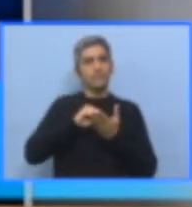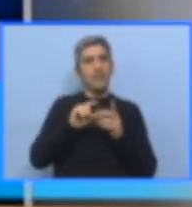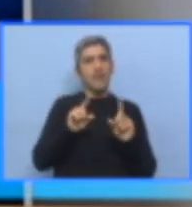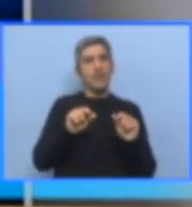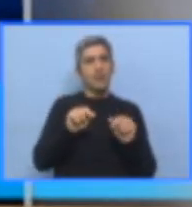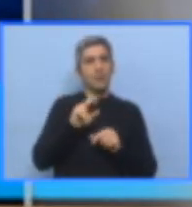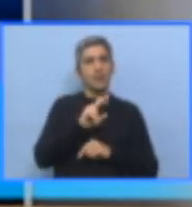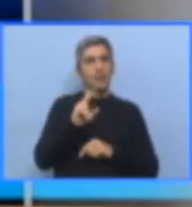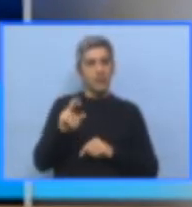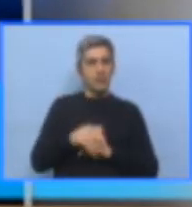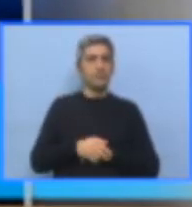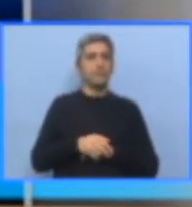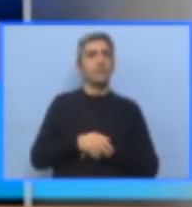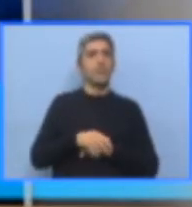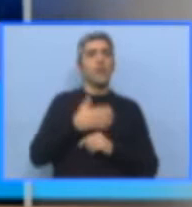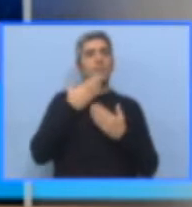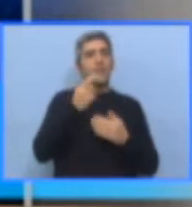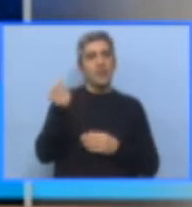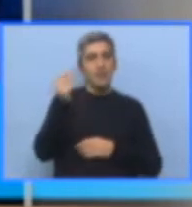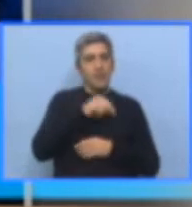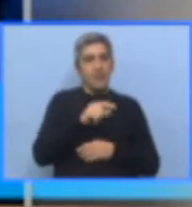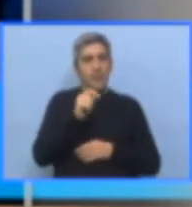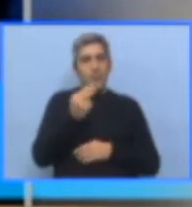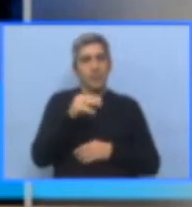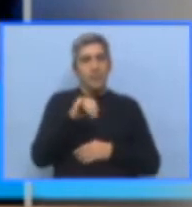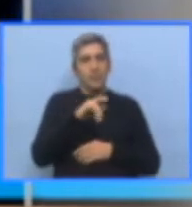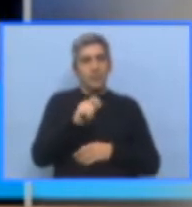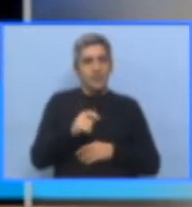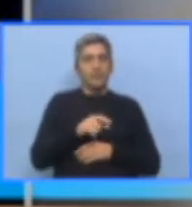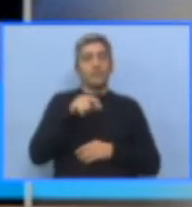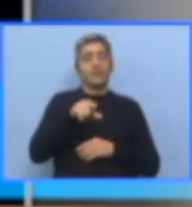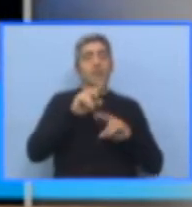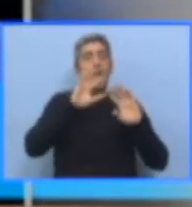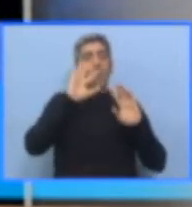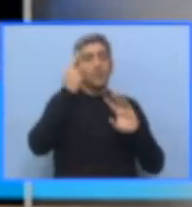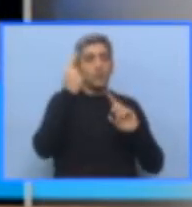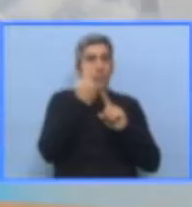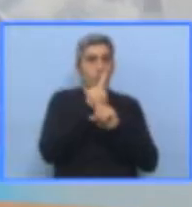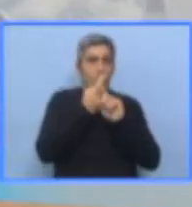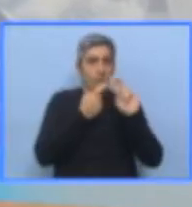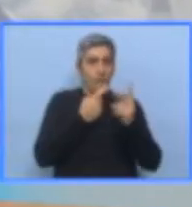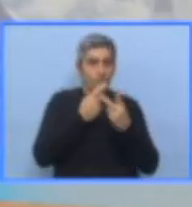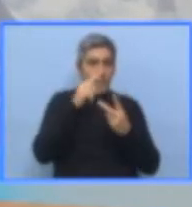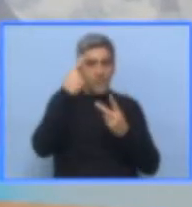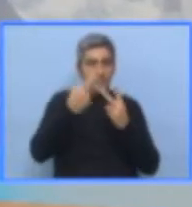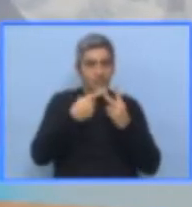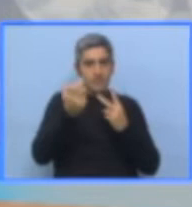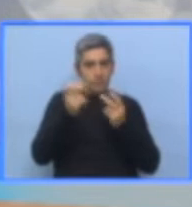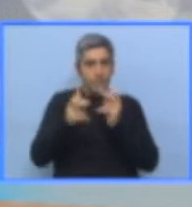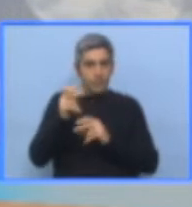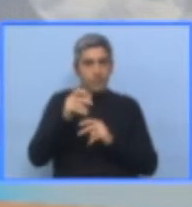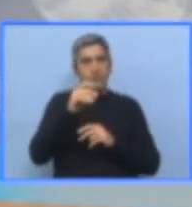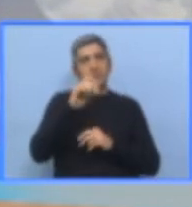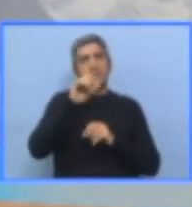Muito obrigado por estar neste programa, Eunice. E a propósito destes dois acontecimentos que marcam, por certo, a próxima semana, a mensagem do